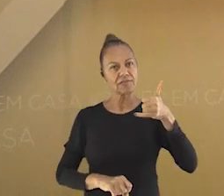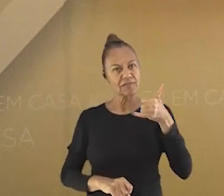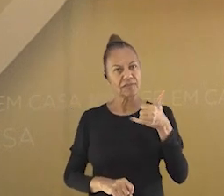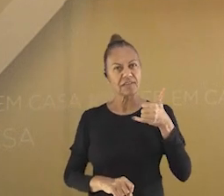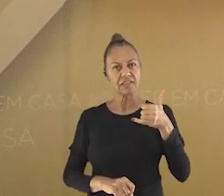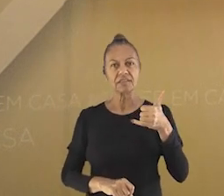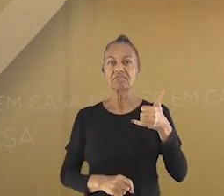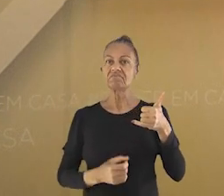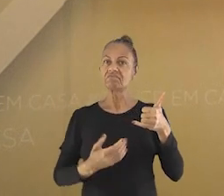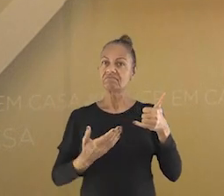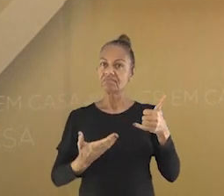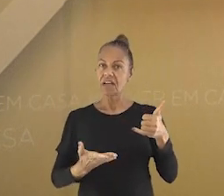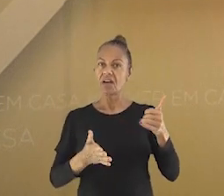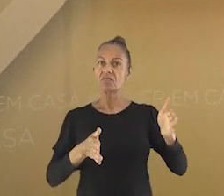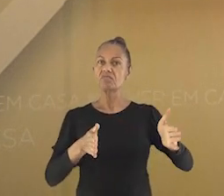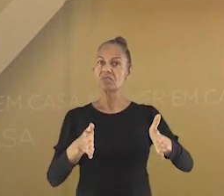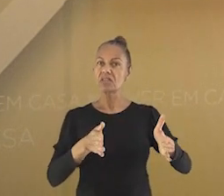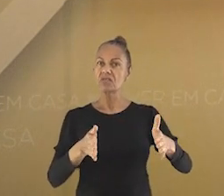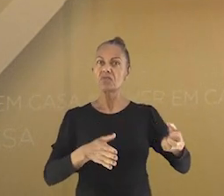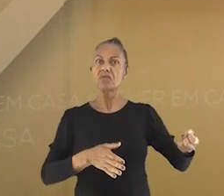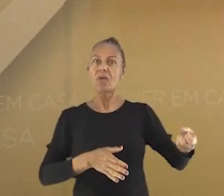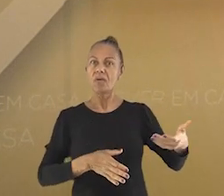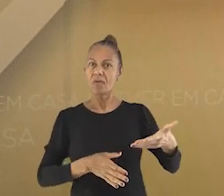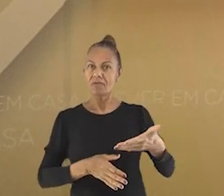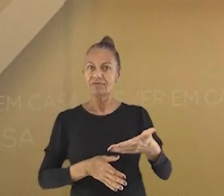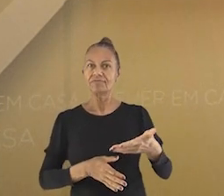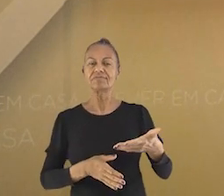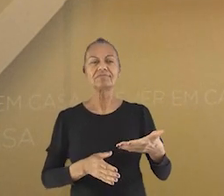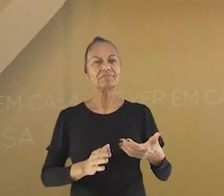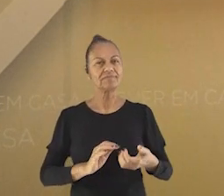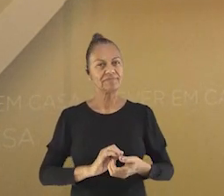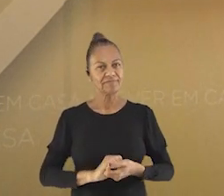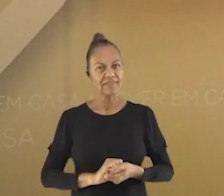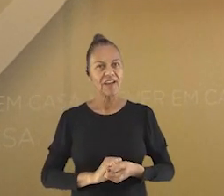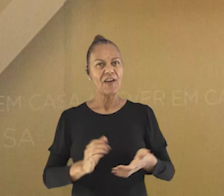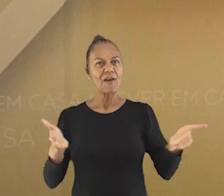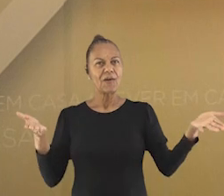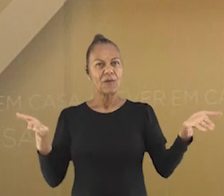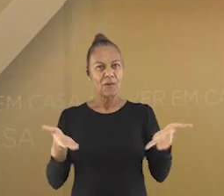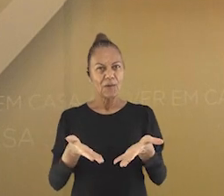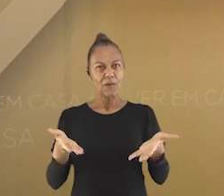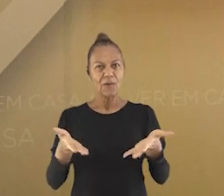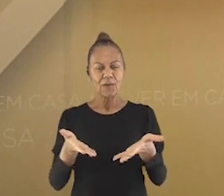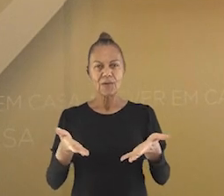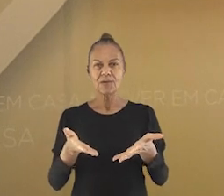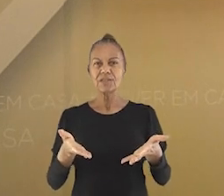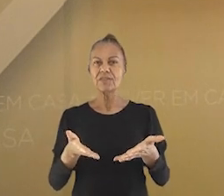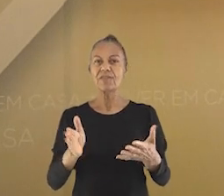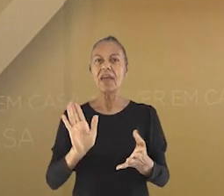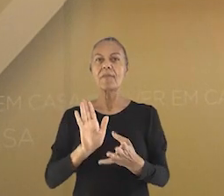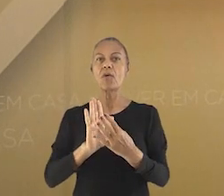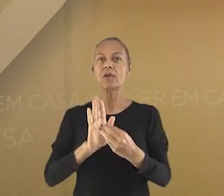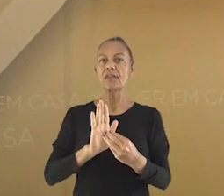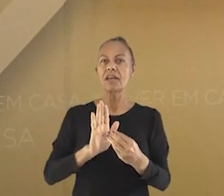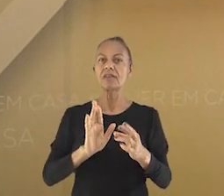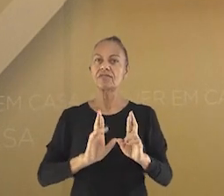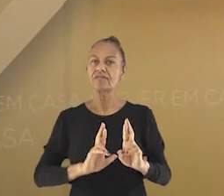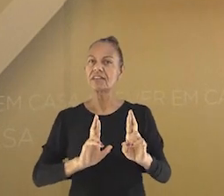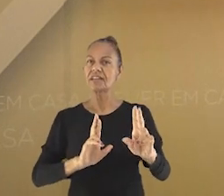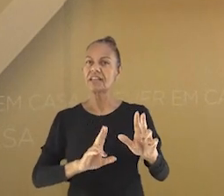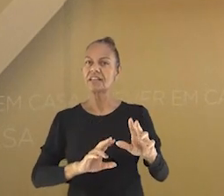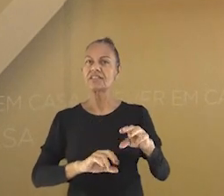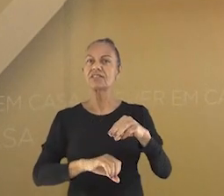vocês se lembram? Eram inovações na época. Atualmente vemos modelos bem modernos